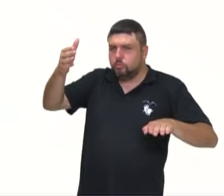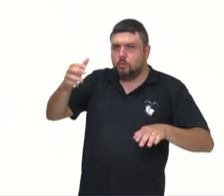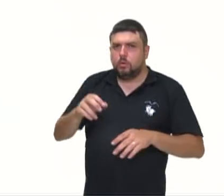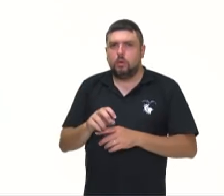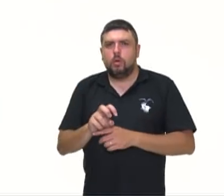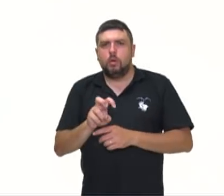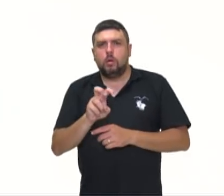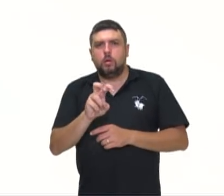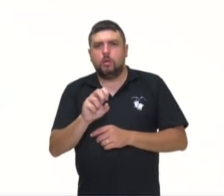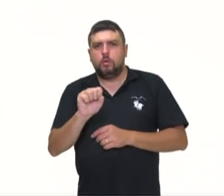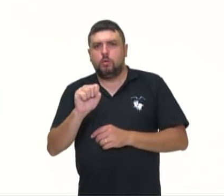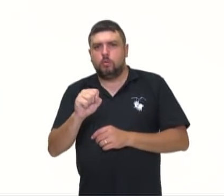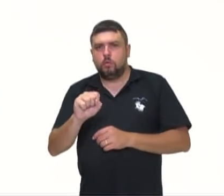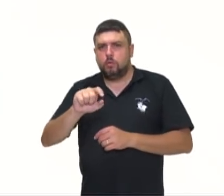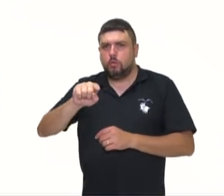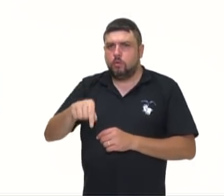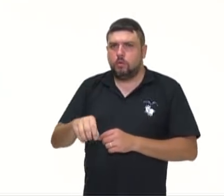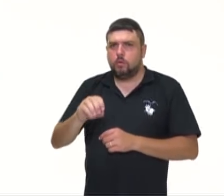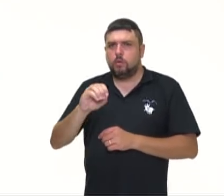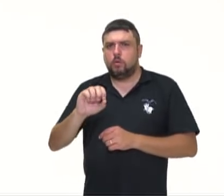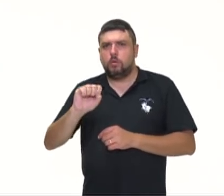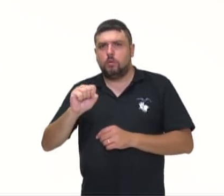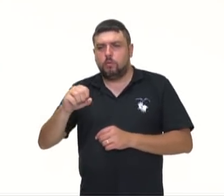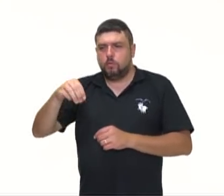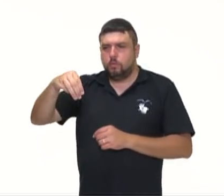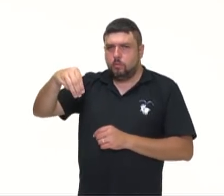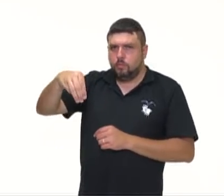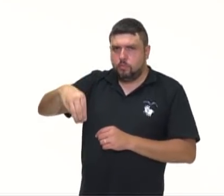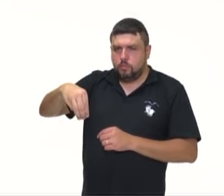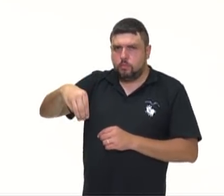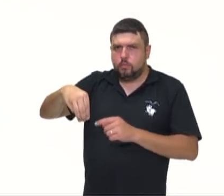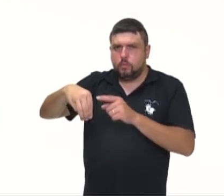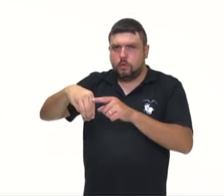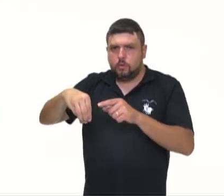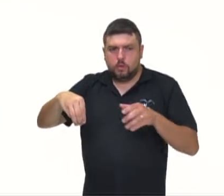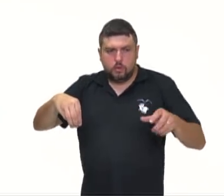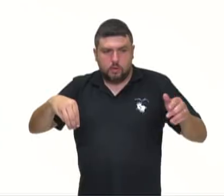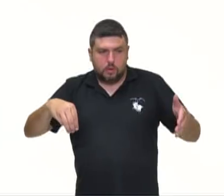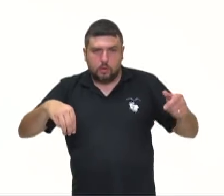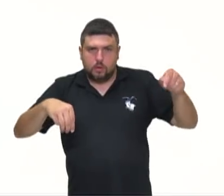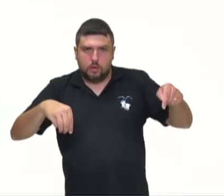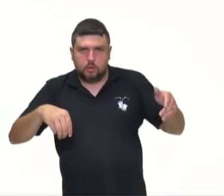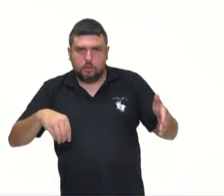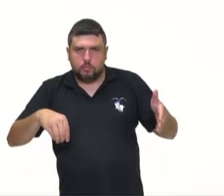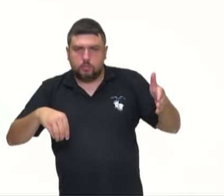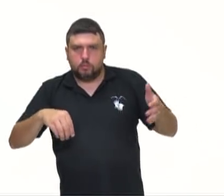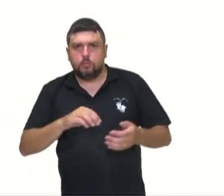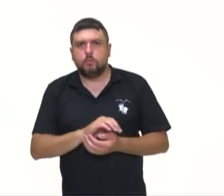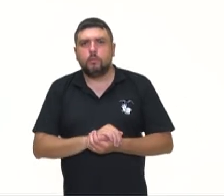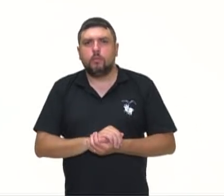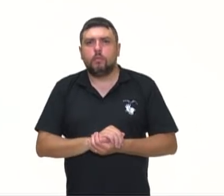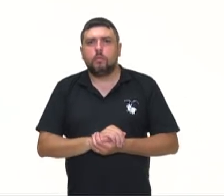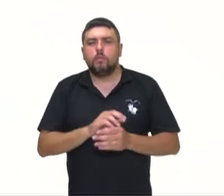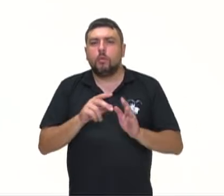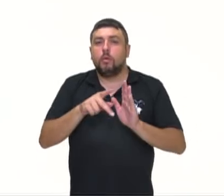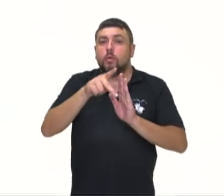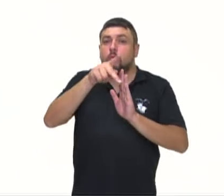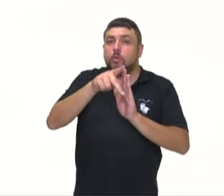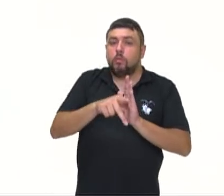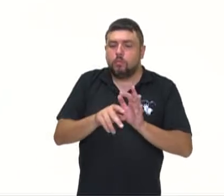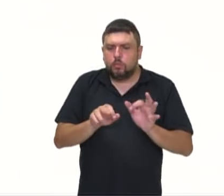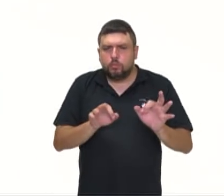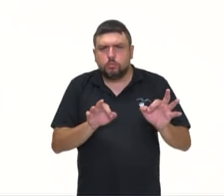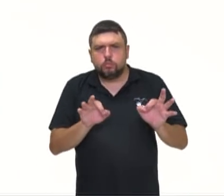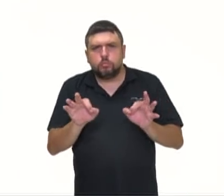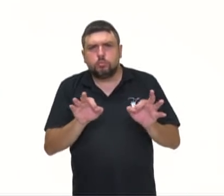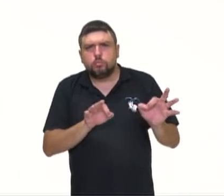58,08 metros para cercar um dos lados, que não estão encostados no muro, o projetista precisa saber